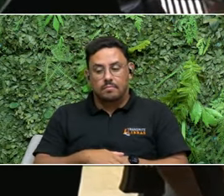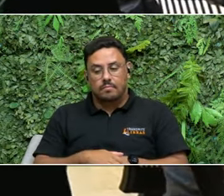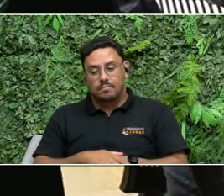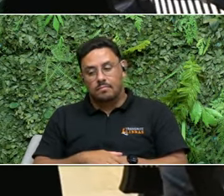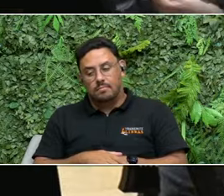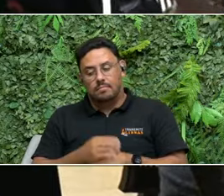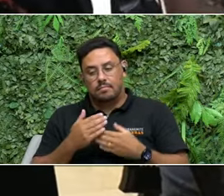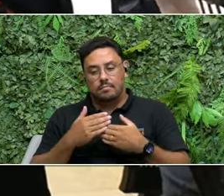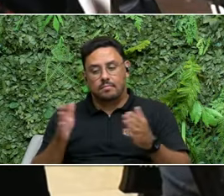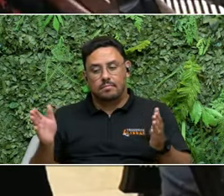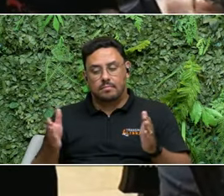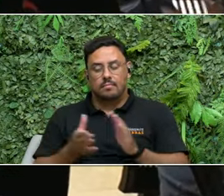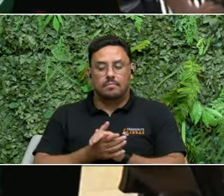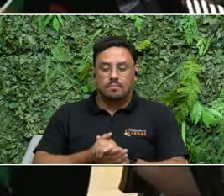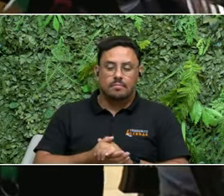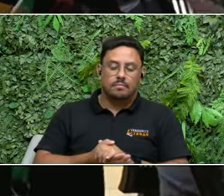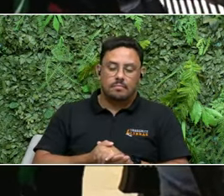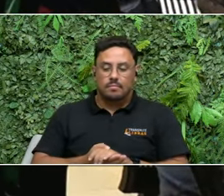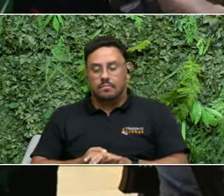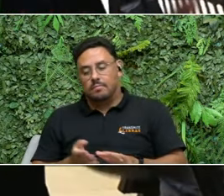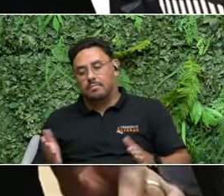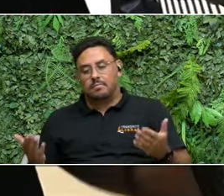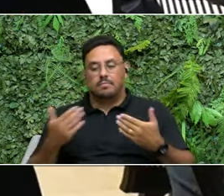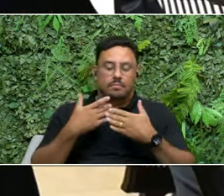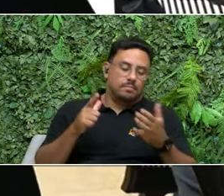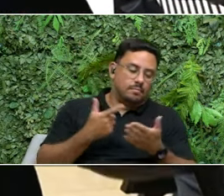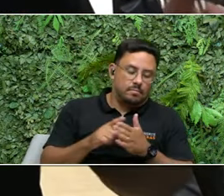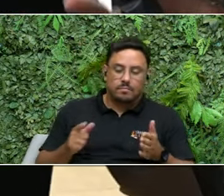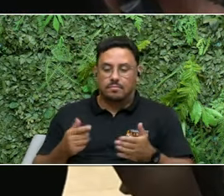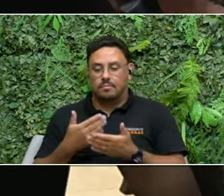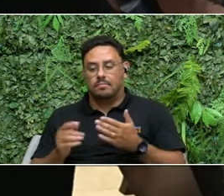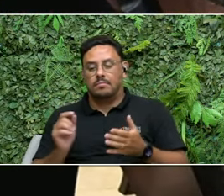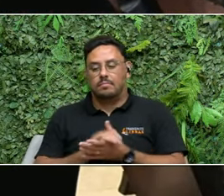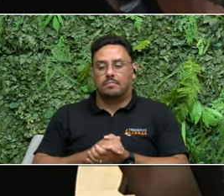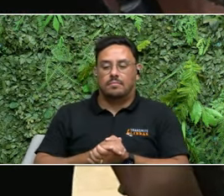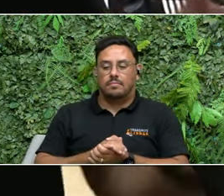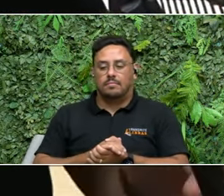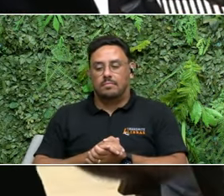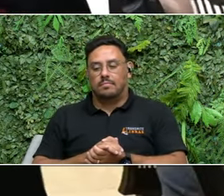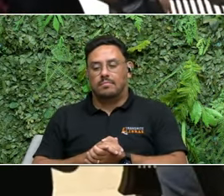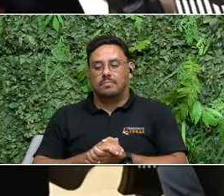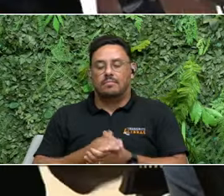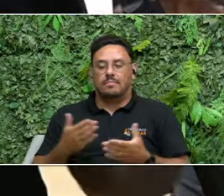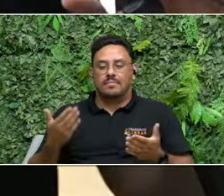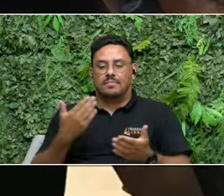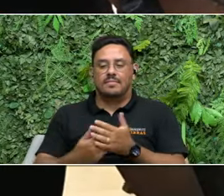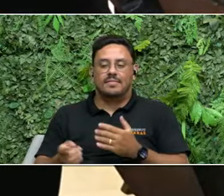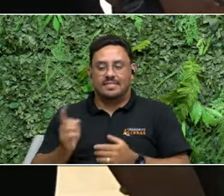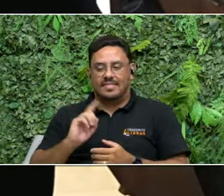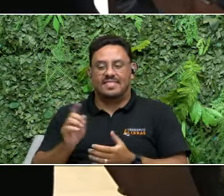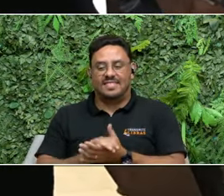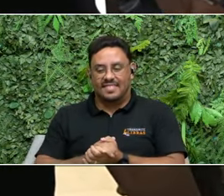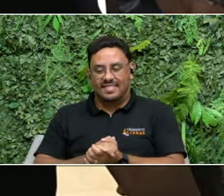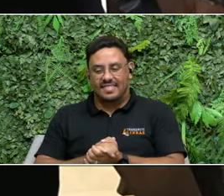abre o microfone não aqui é imparcial sen qu perde não viu perde não viu perde